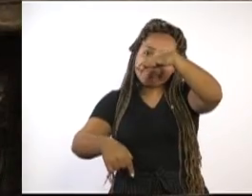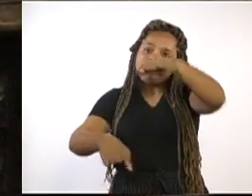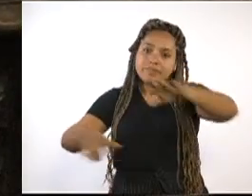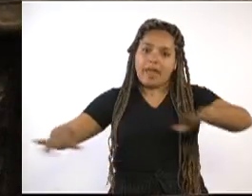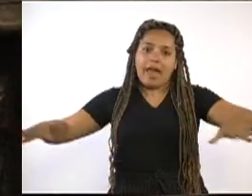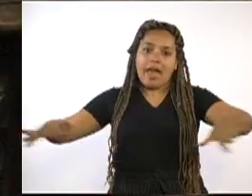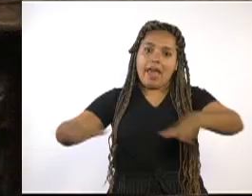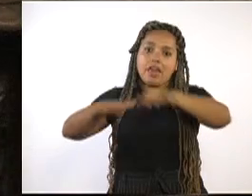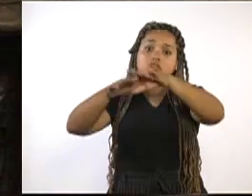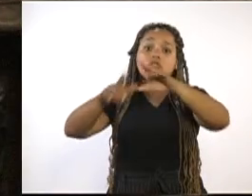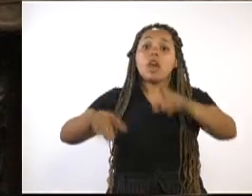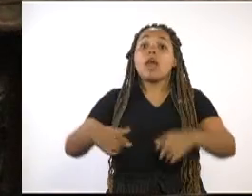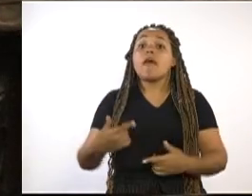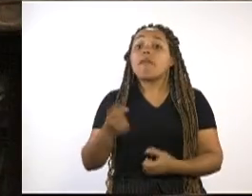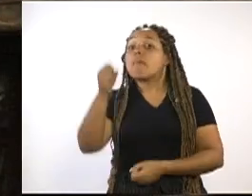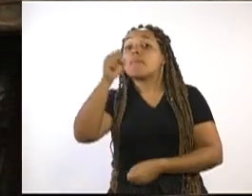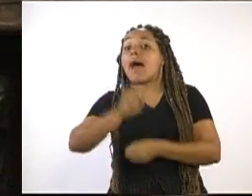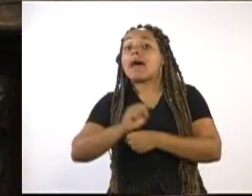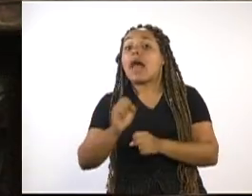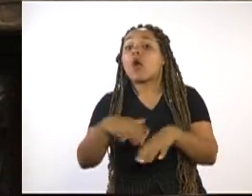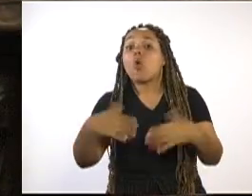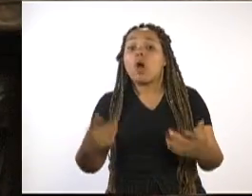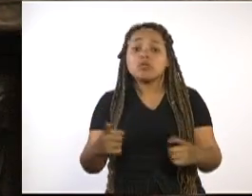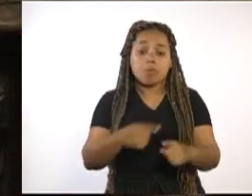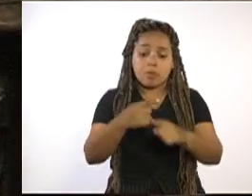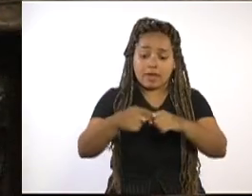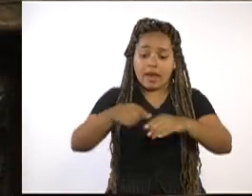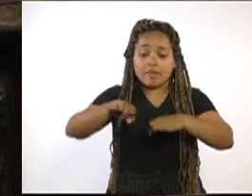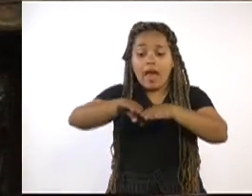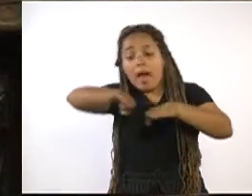estão abaixo do nível do mar e ali